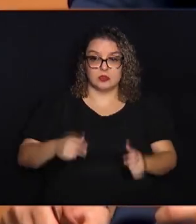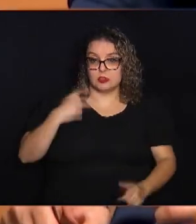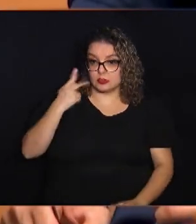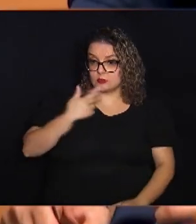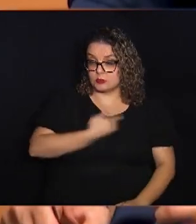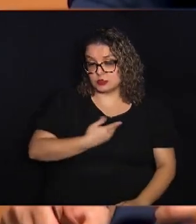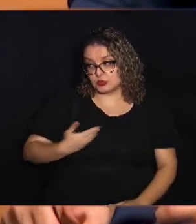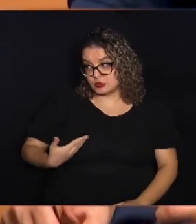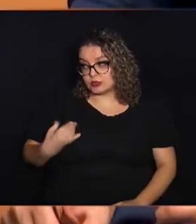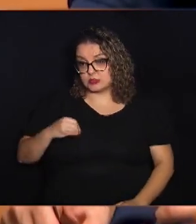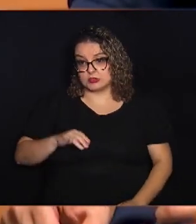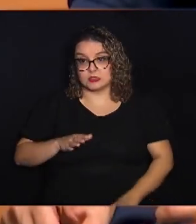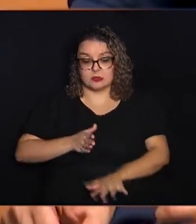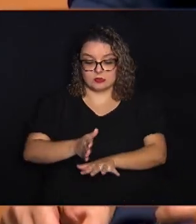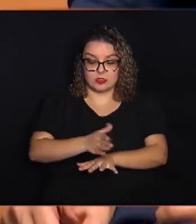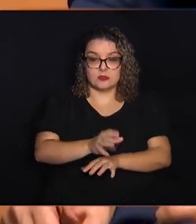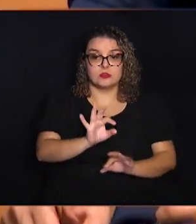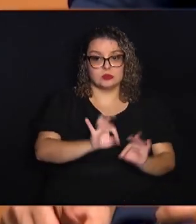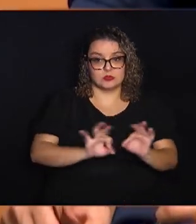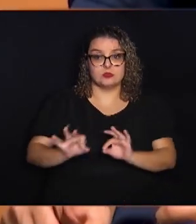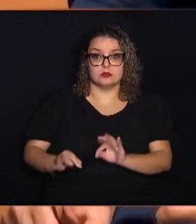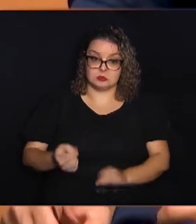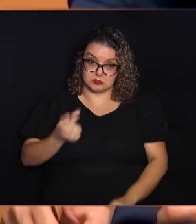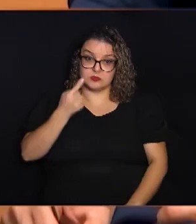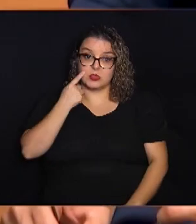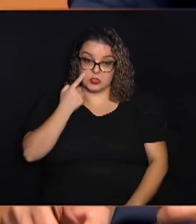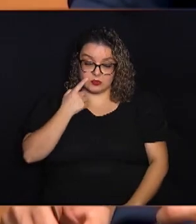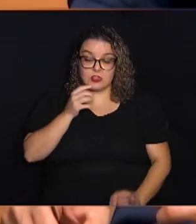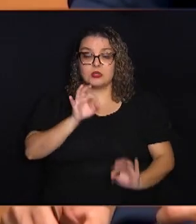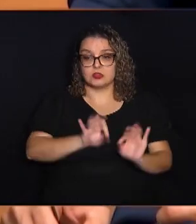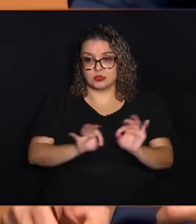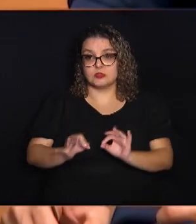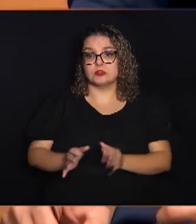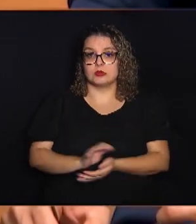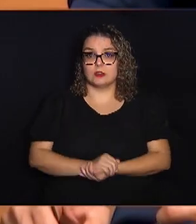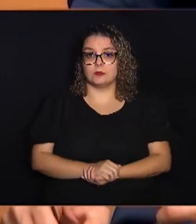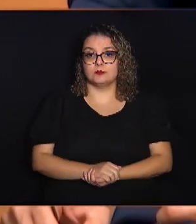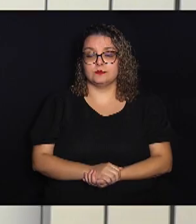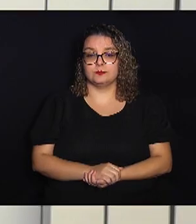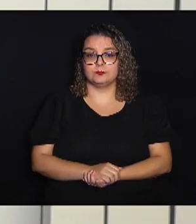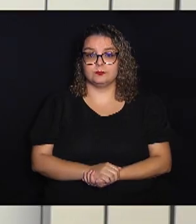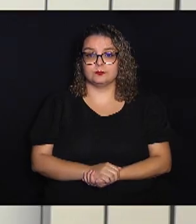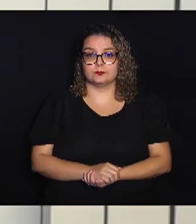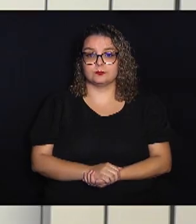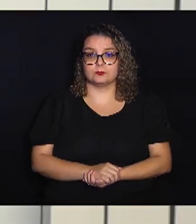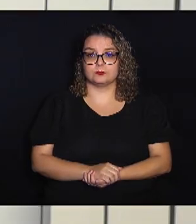pública se o segmento se organizar. E eu vejo que está organizado.